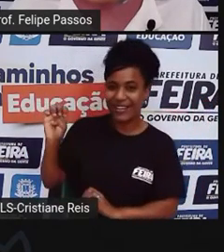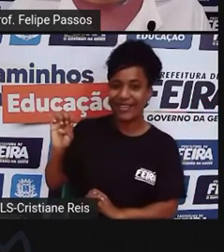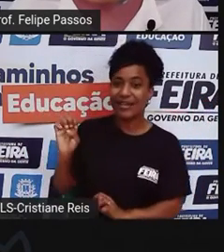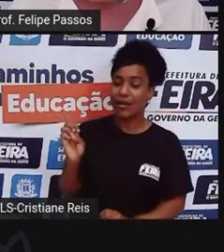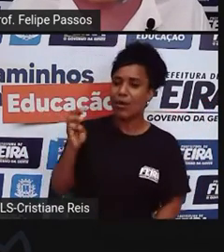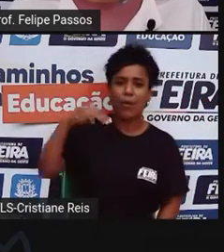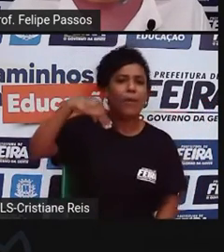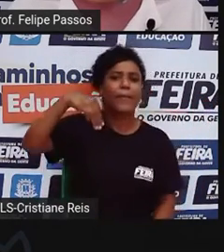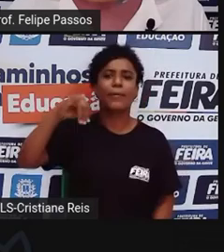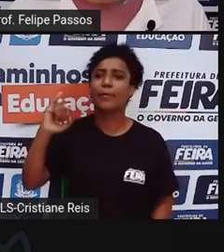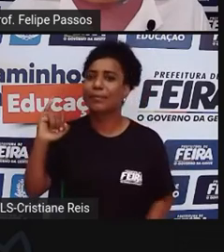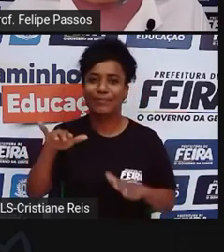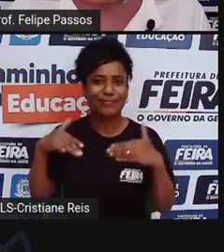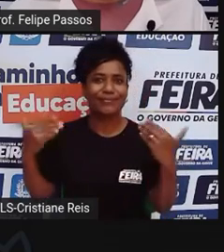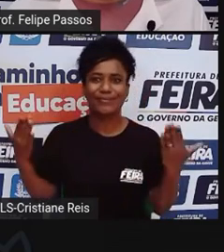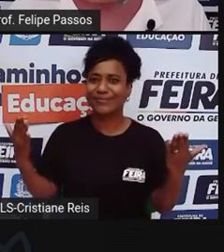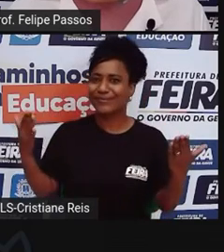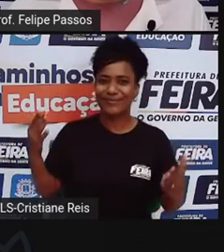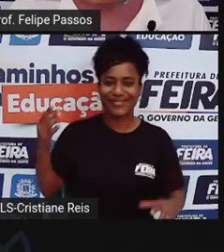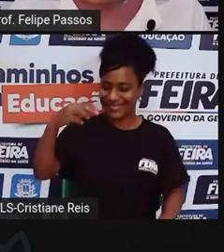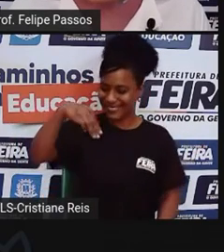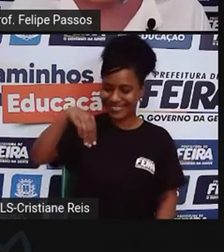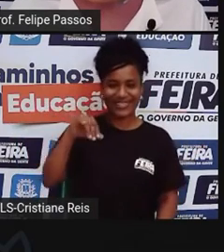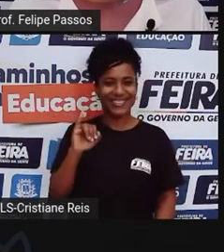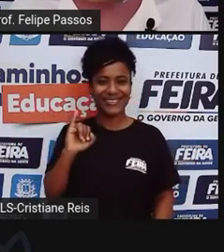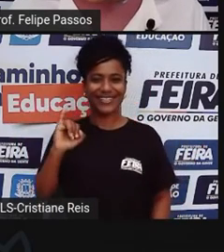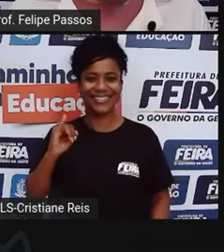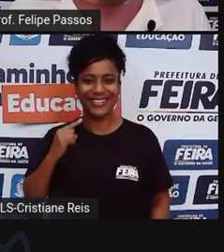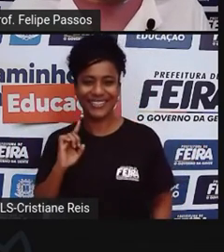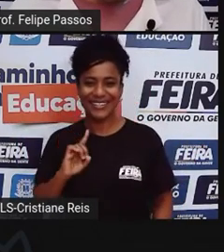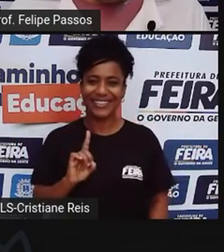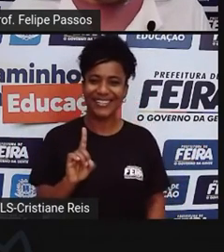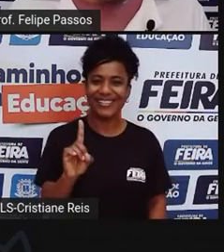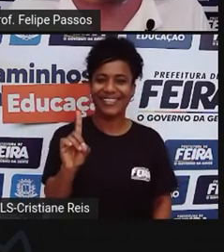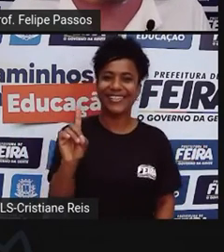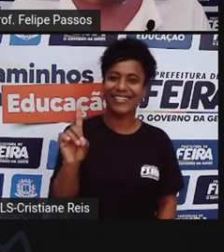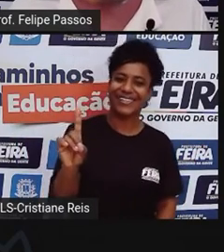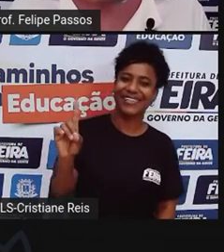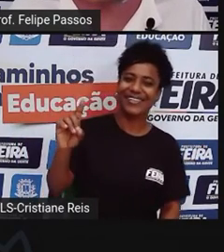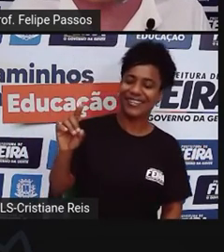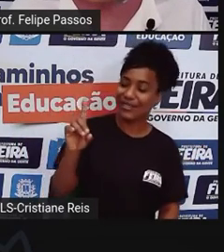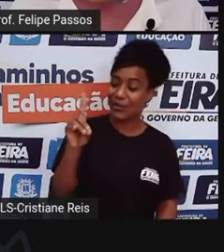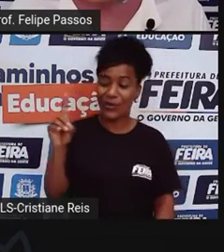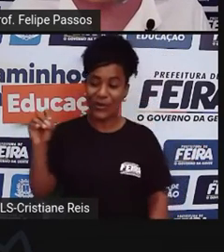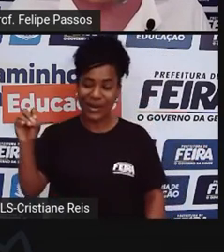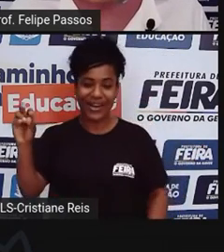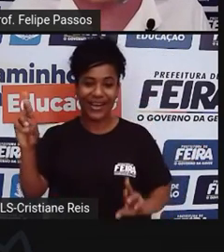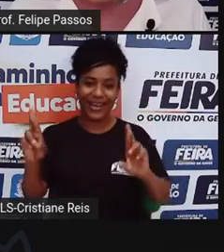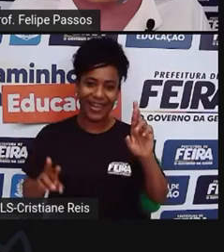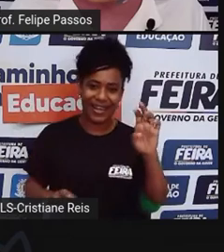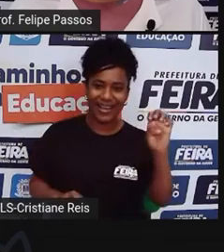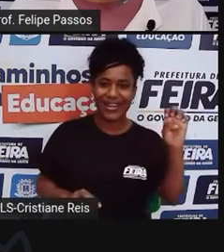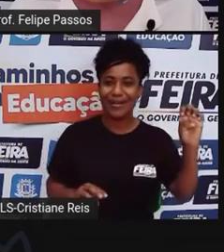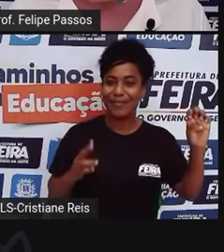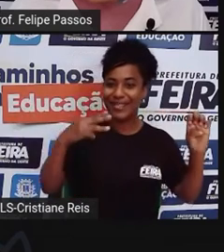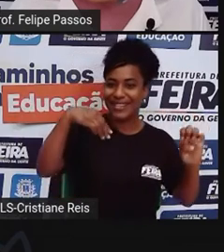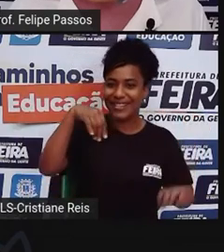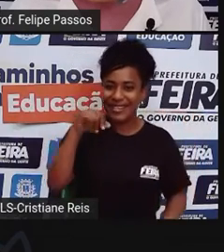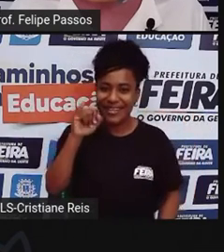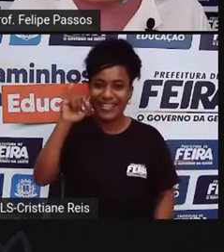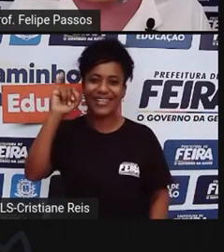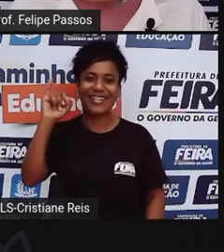Cadê o mi? Olha eu aqui! Cadê o mi? Olha eu aqui! Dó, ré, mi.